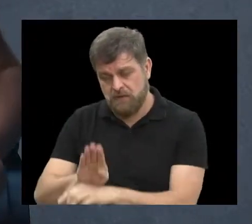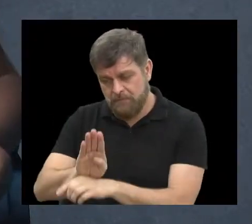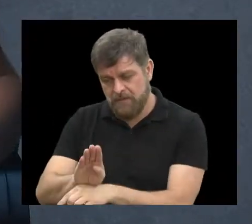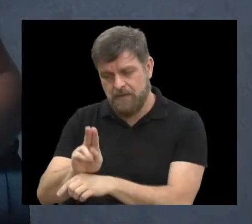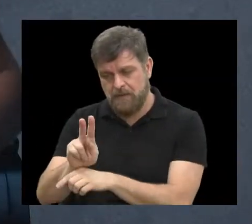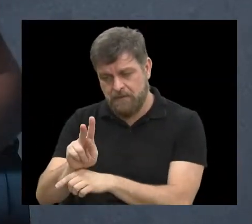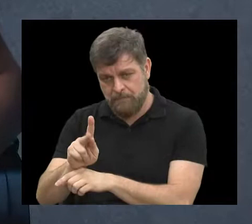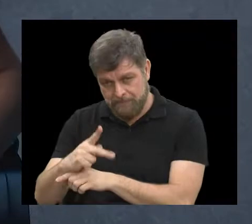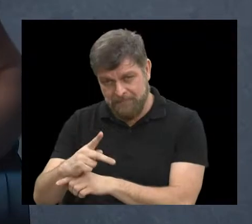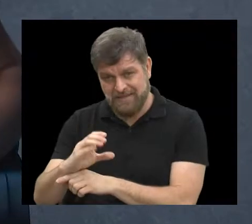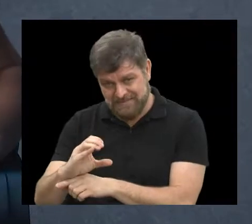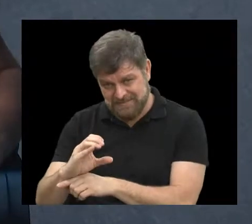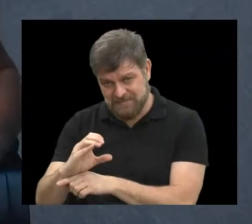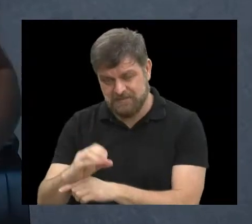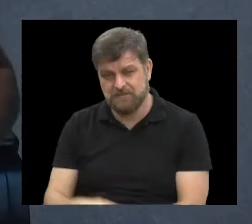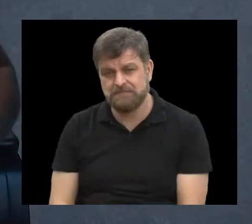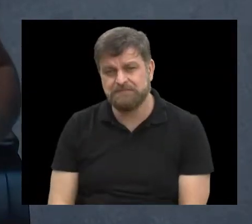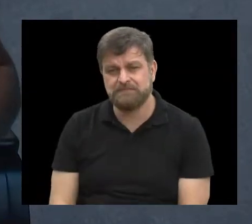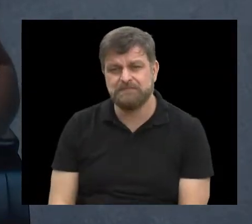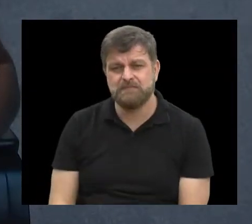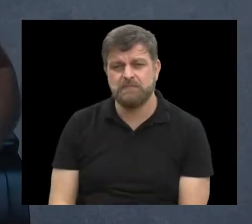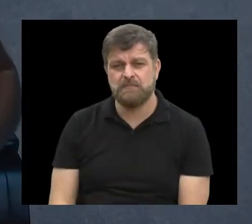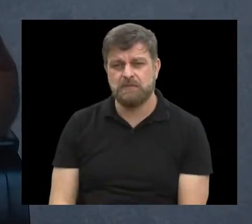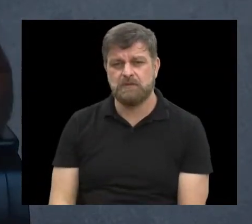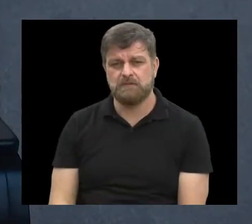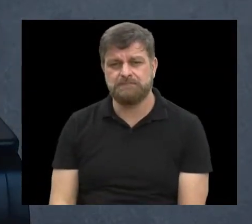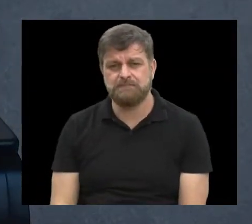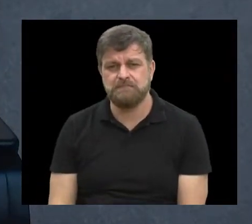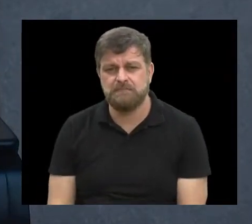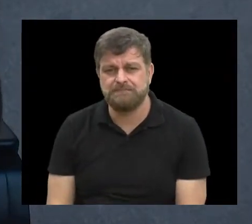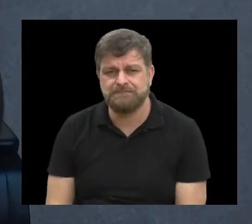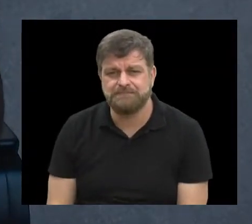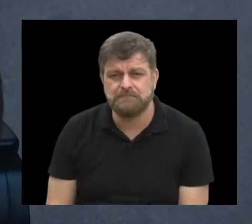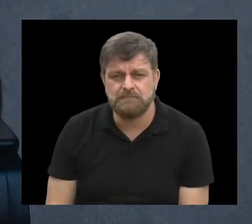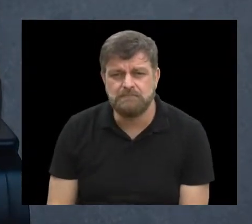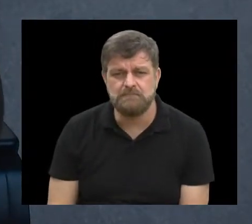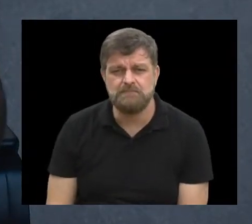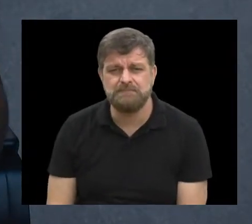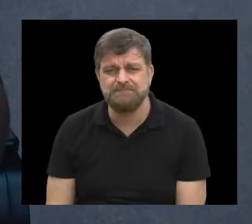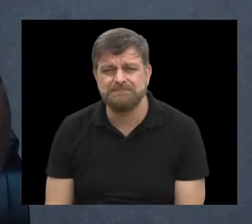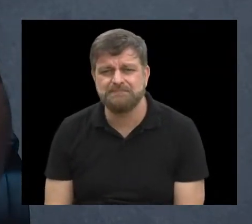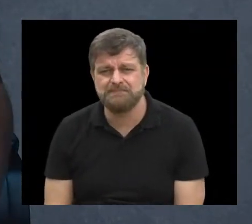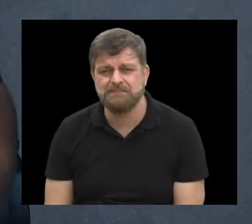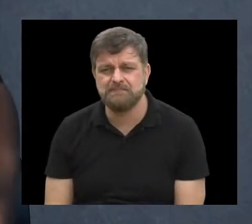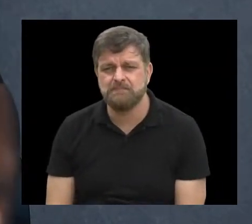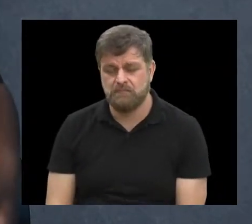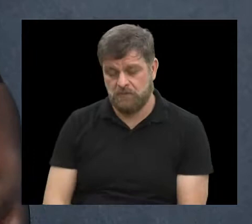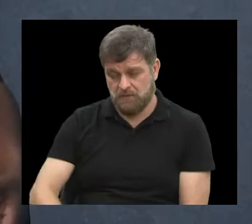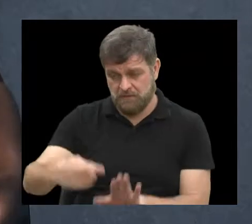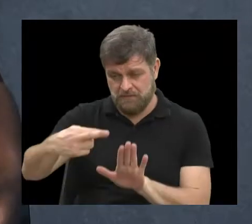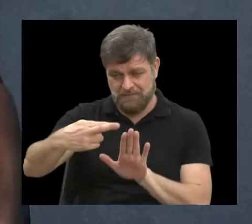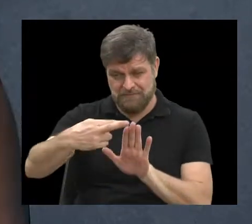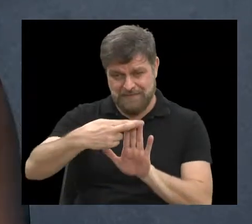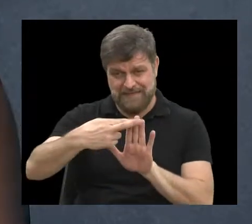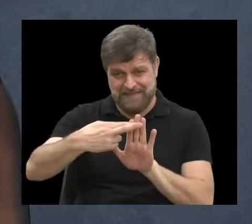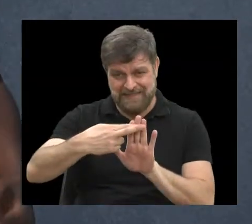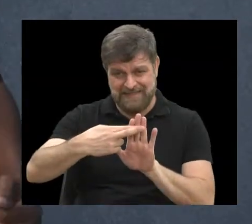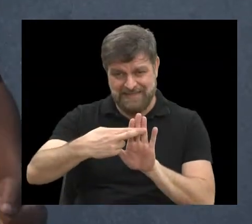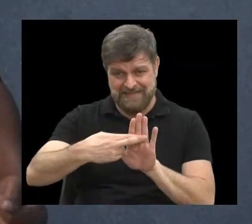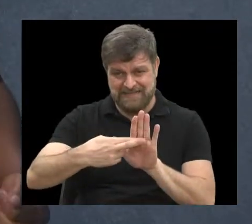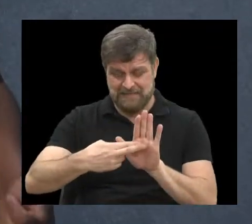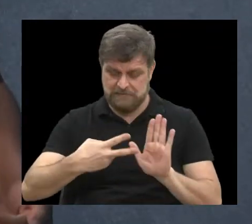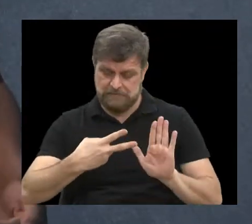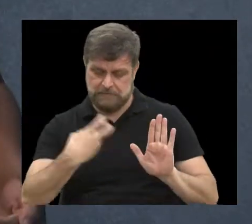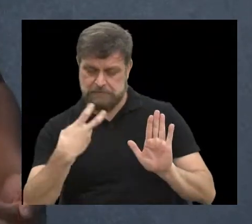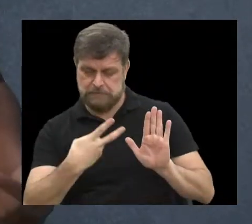benefício de prestação continuada. A gente vê pelos critérios que é